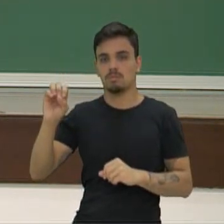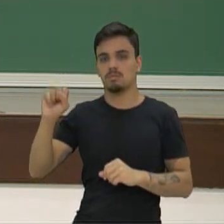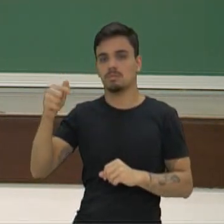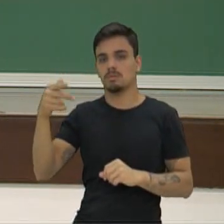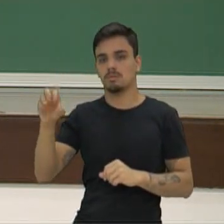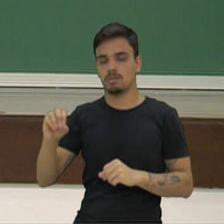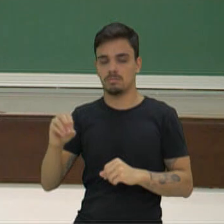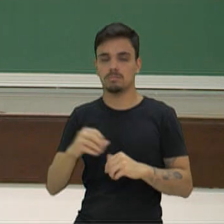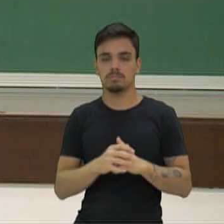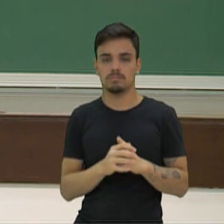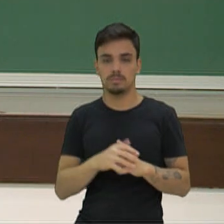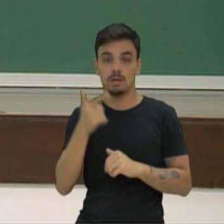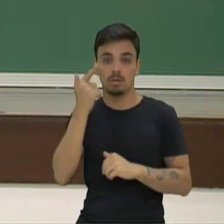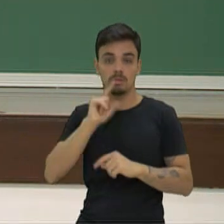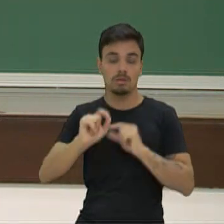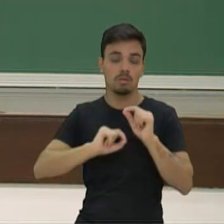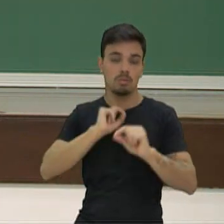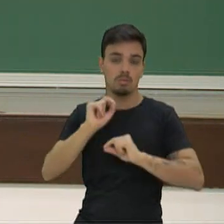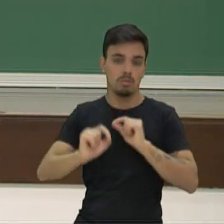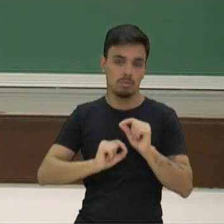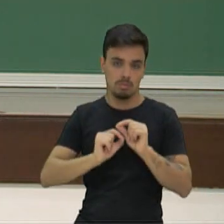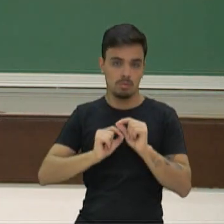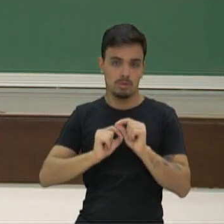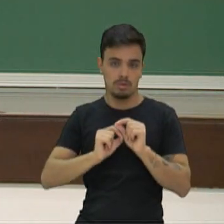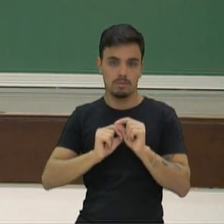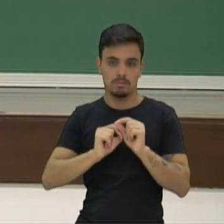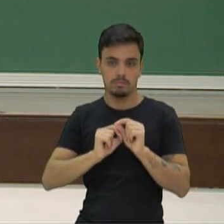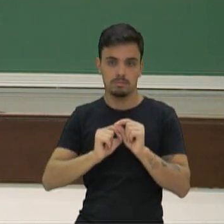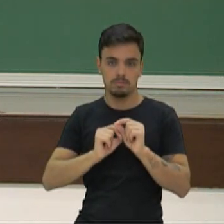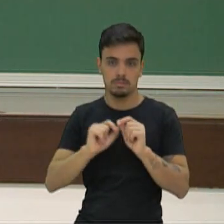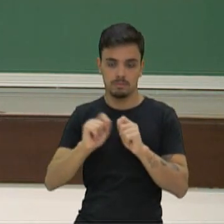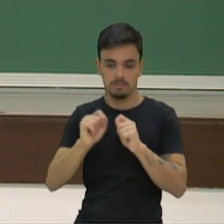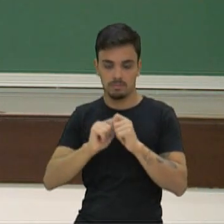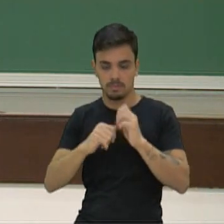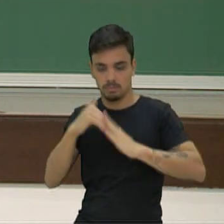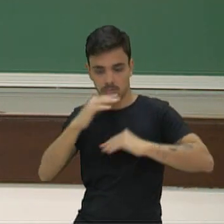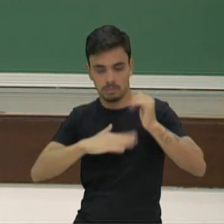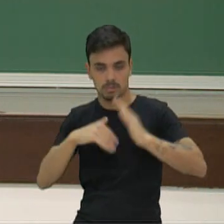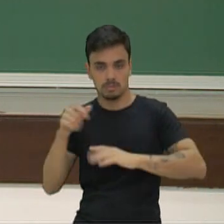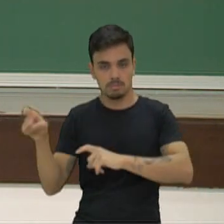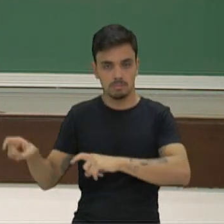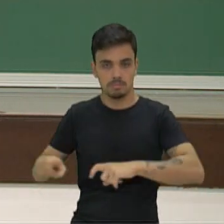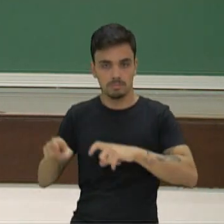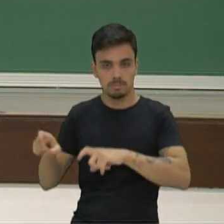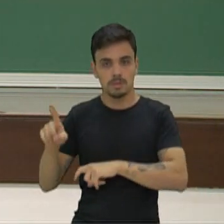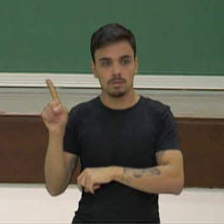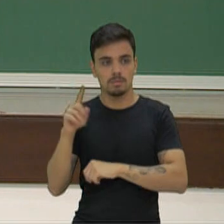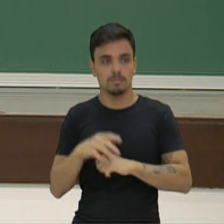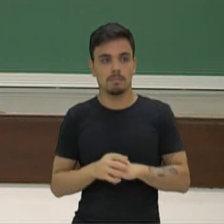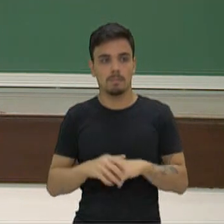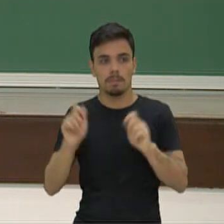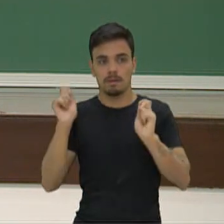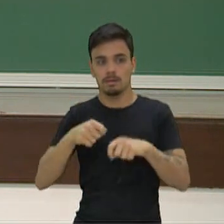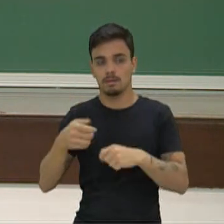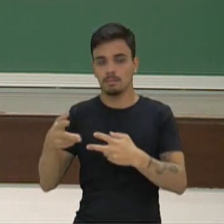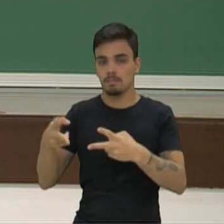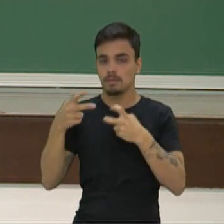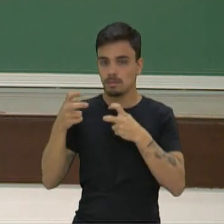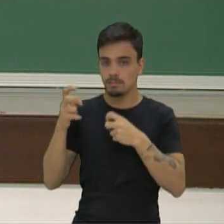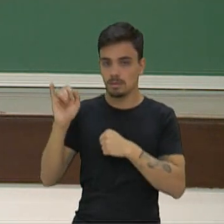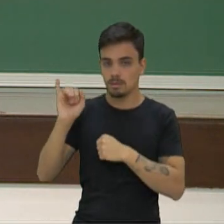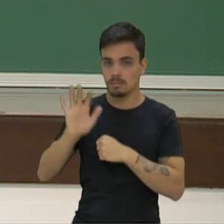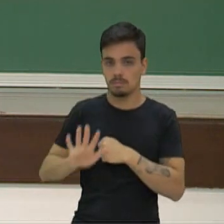nutrientes para conseguir fazer a produção agrícola. Neste perfil aqui é possível a gente fazer